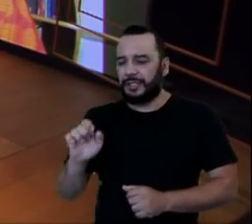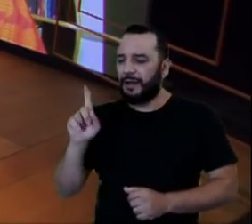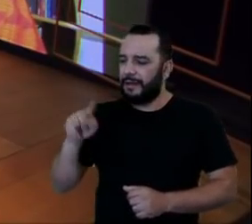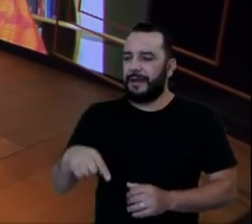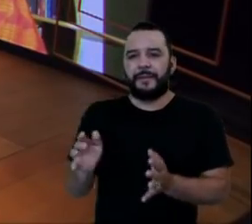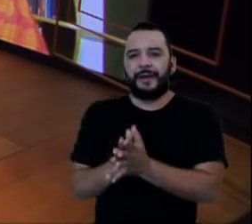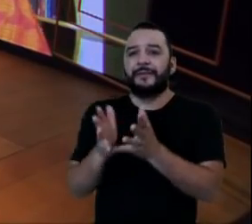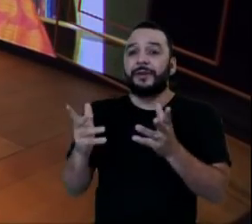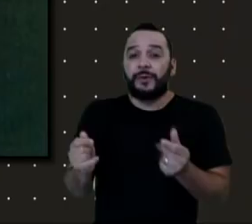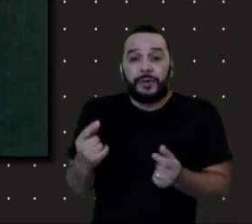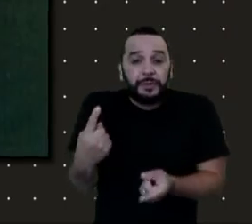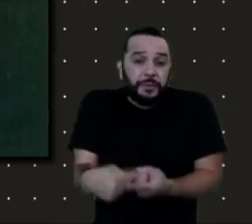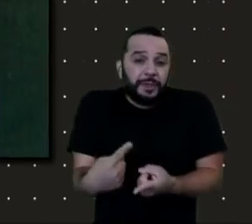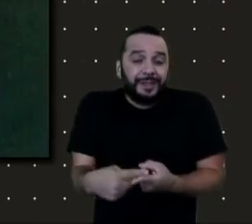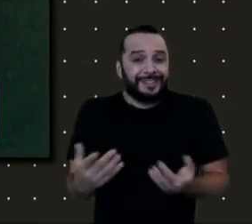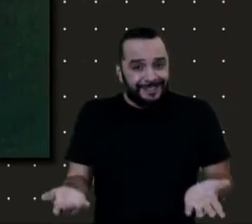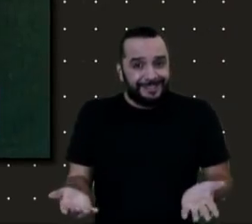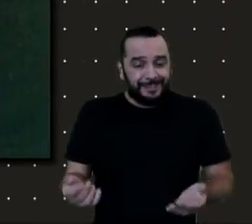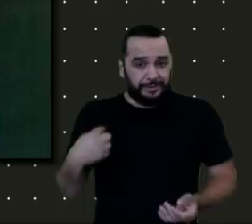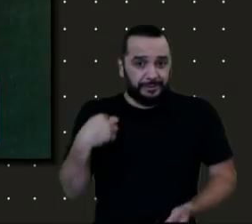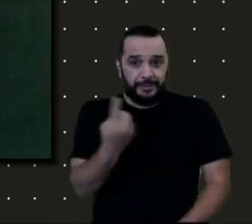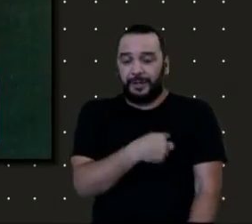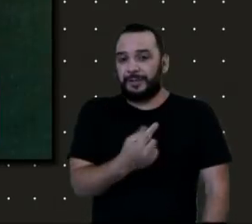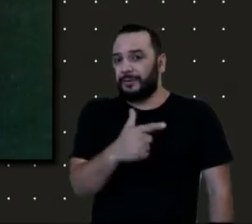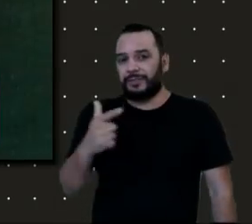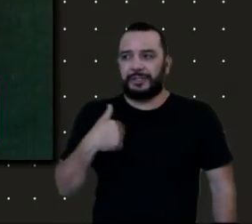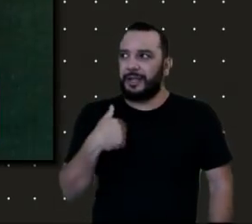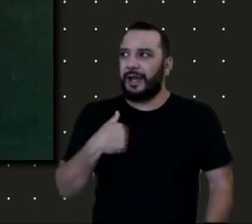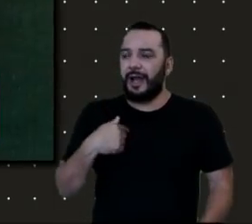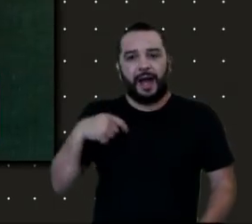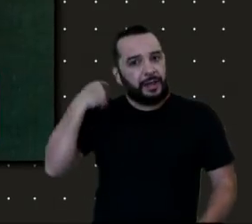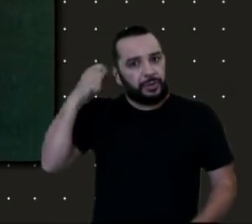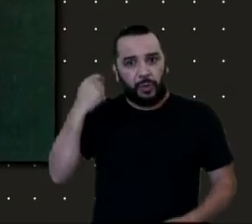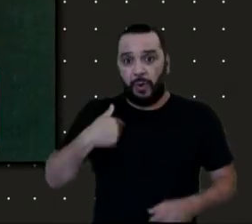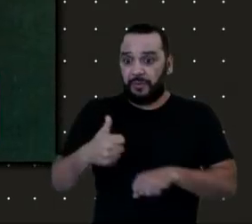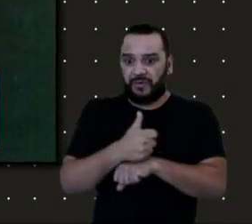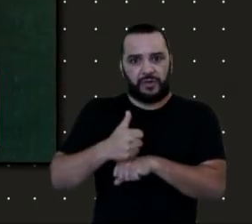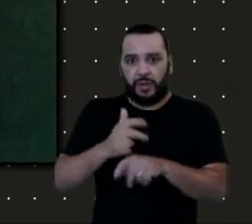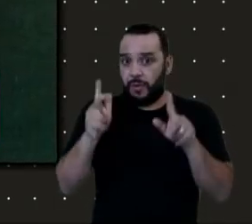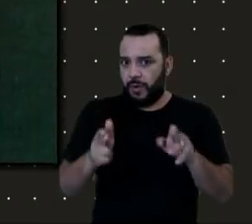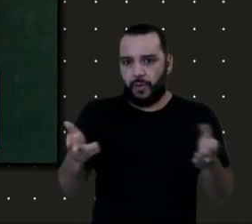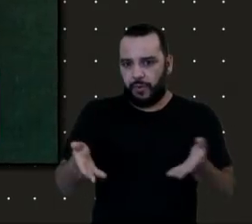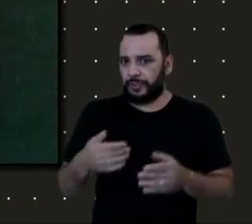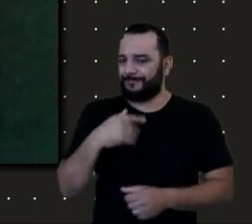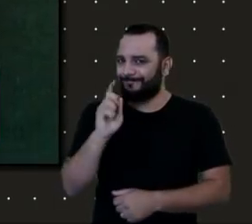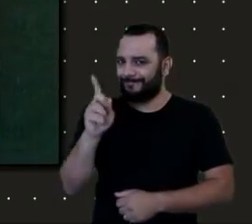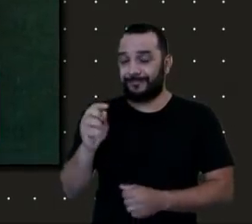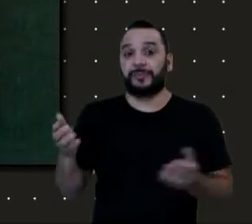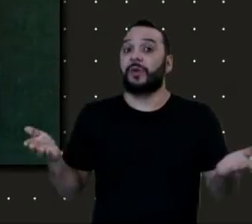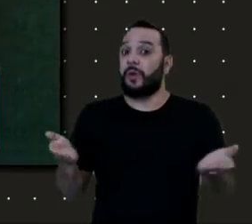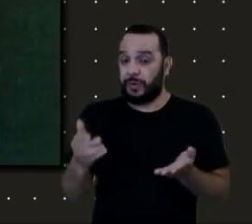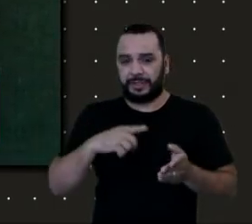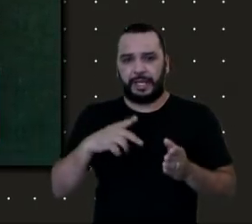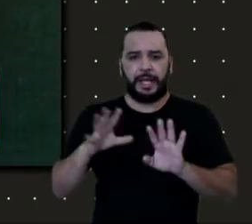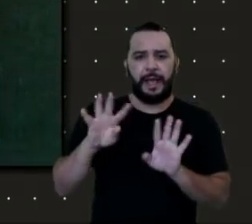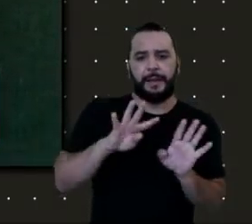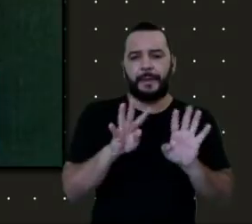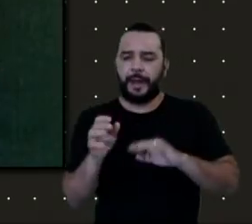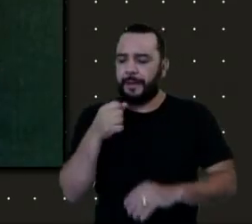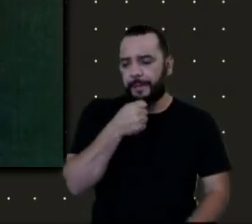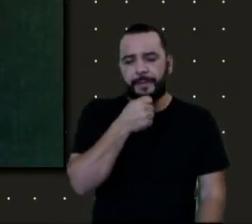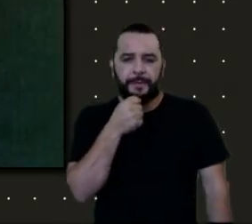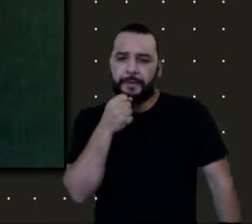disseminando no Brasil. Mas quais eram as principais dificuldades de fazer um musical naquela época? Realmente foi um grande espetáculo,